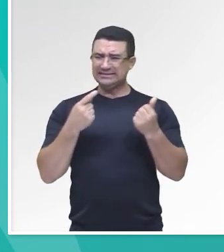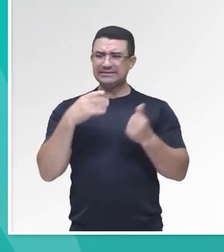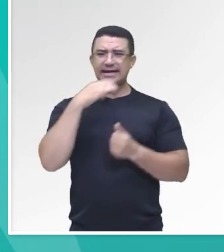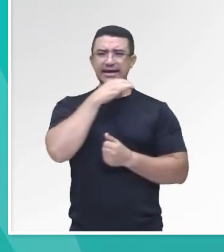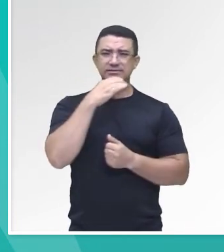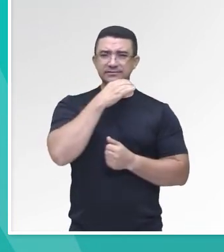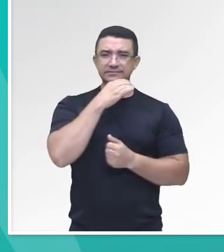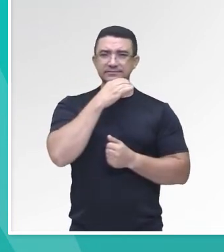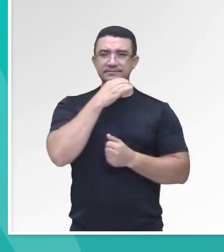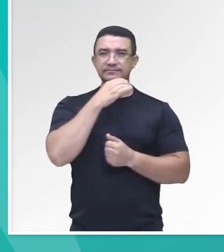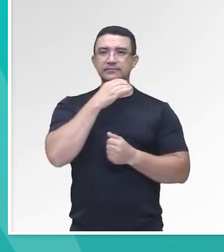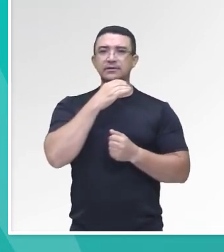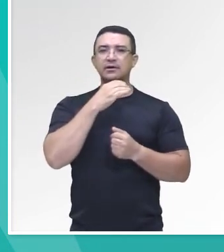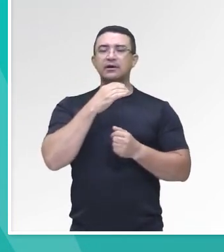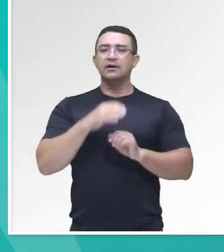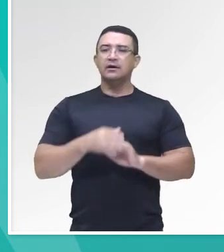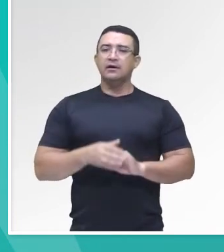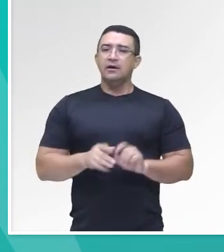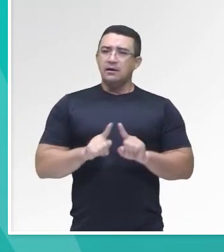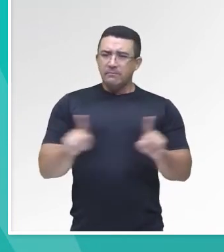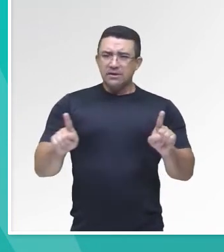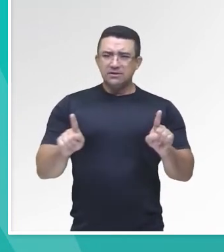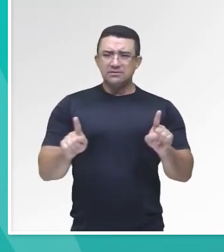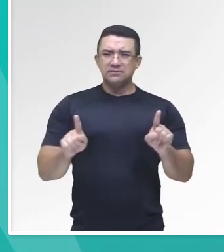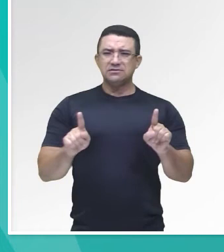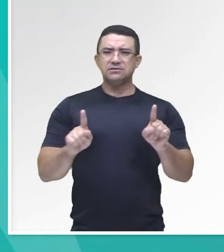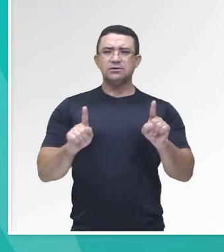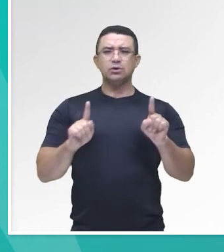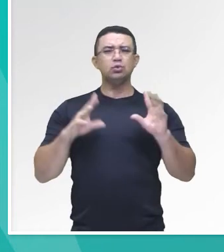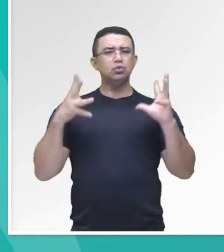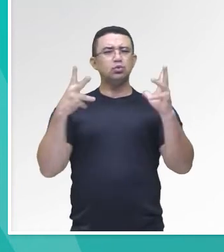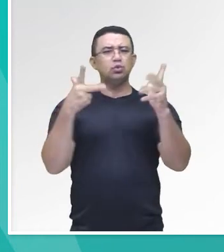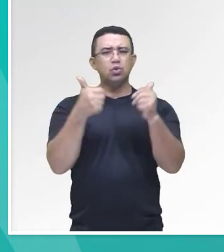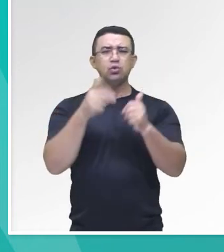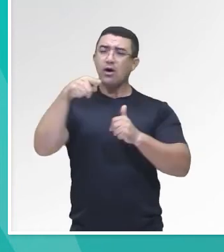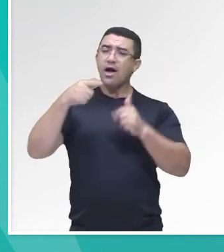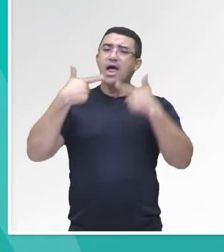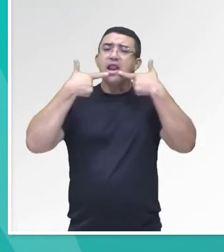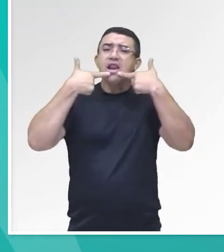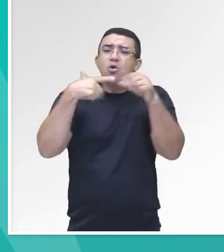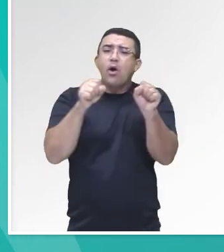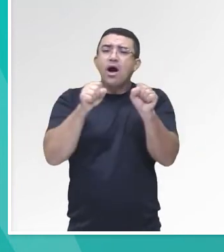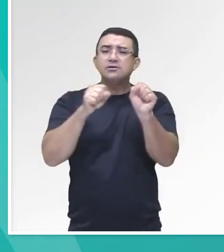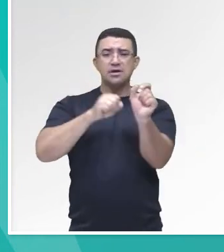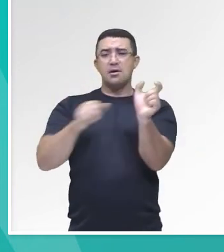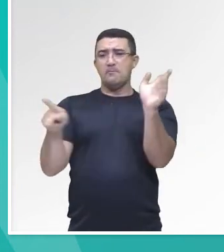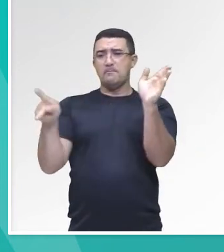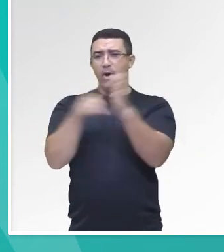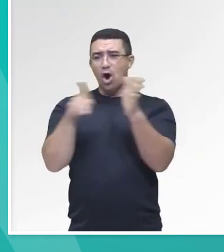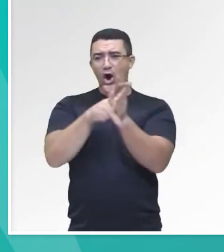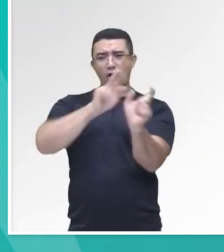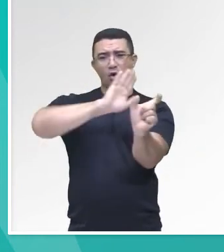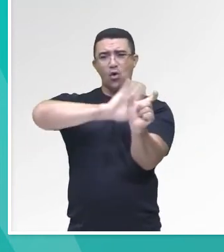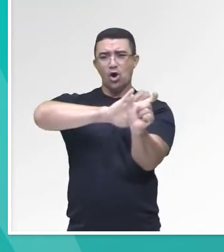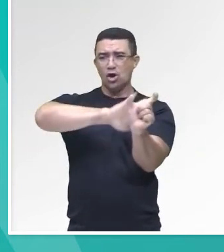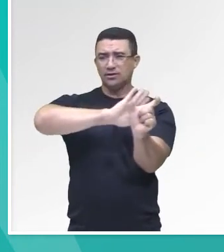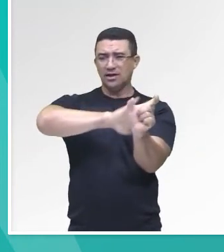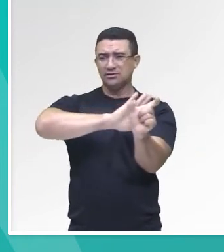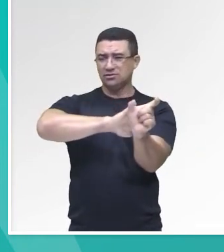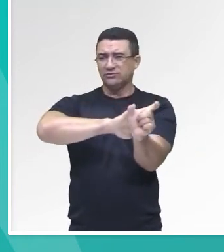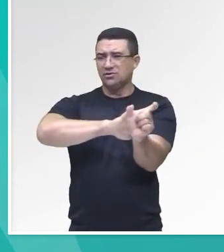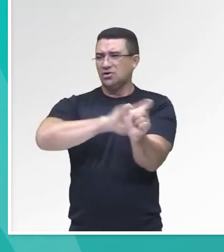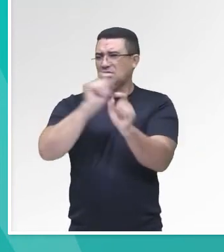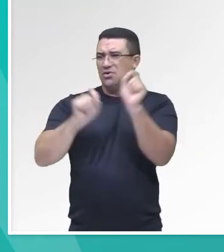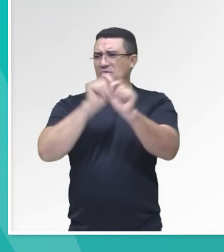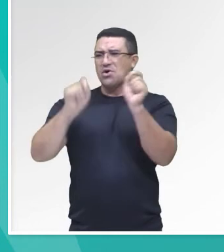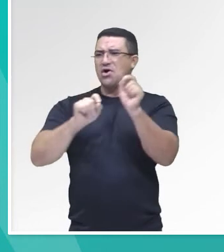né? Mas tudo isso é na linguagem conotativa. Não é que significa o sangue